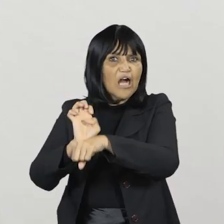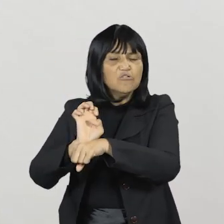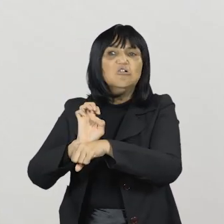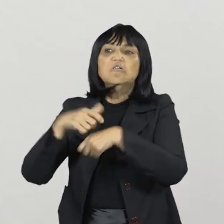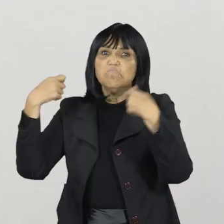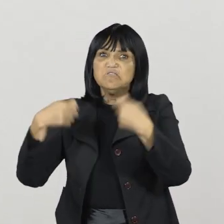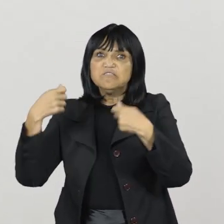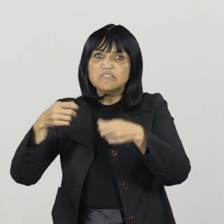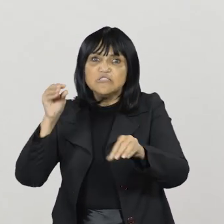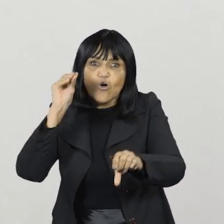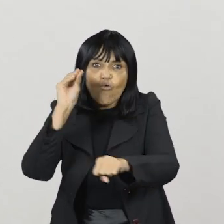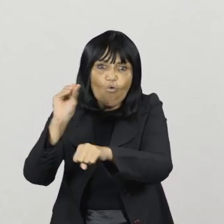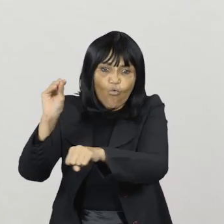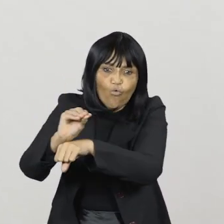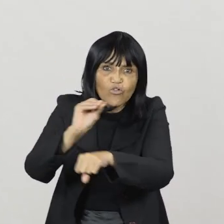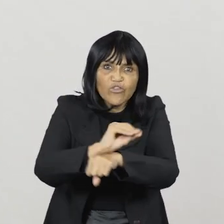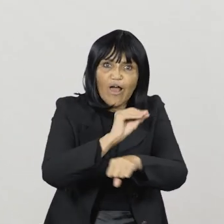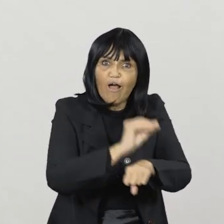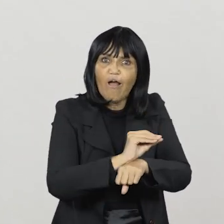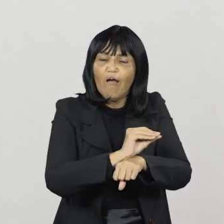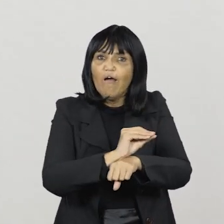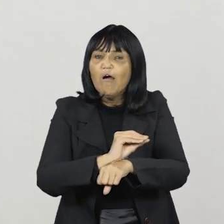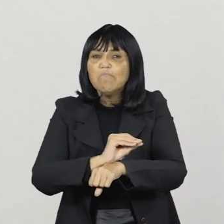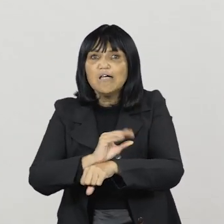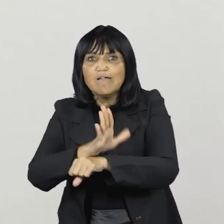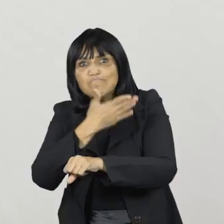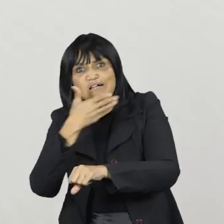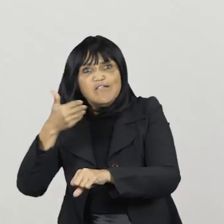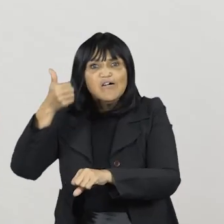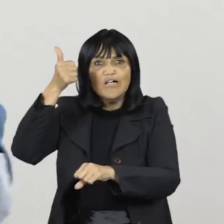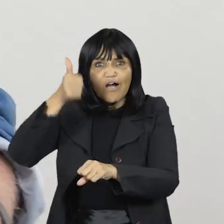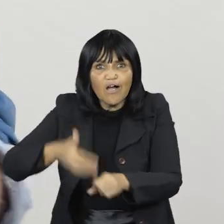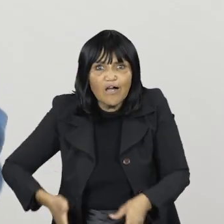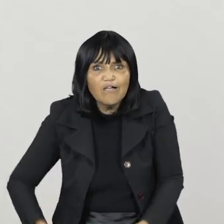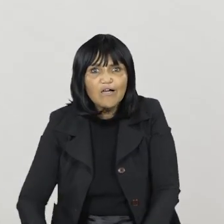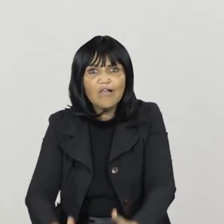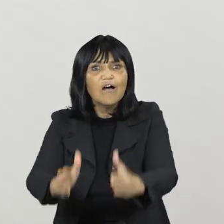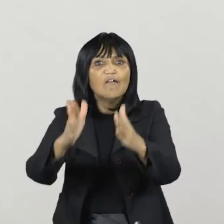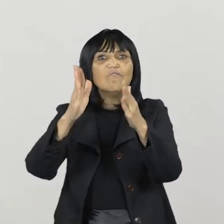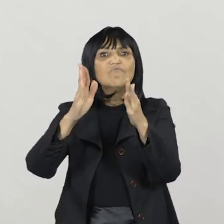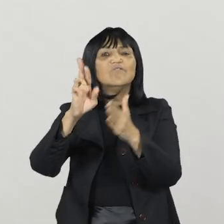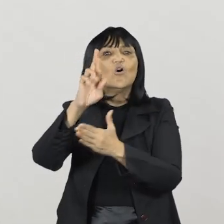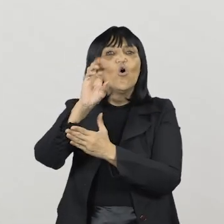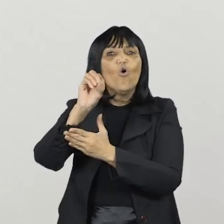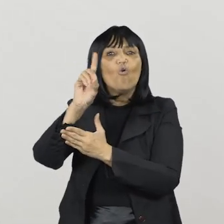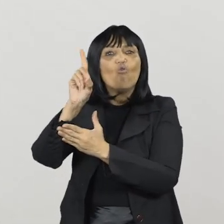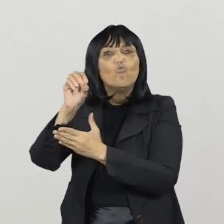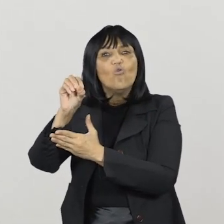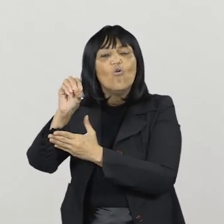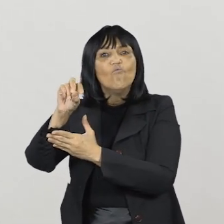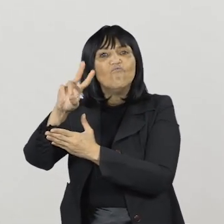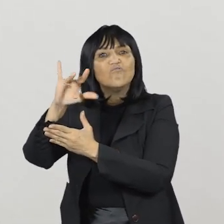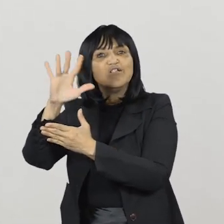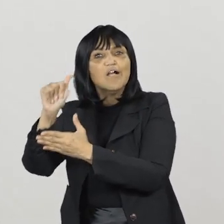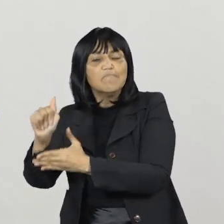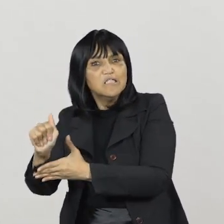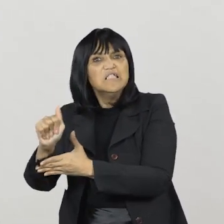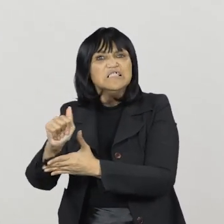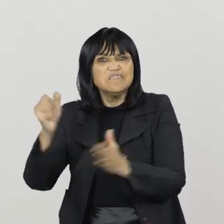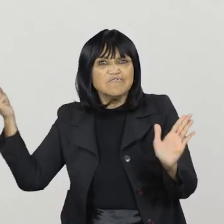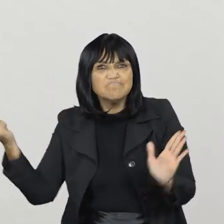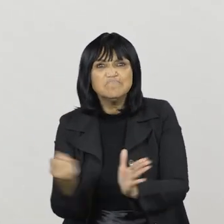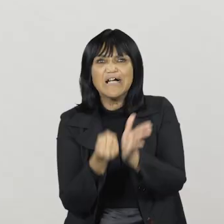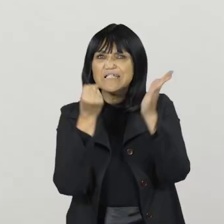além do previsto para recuperar aquela rodovia, para que a gente possa ter condições de trafegabilidade. Então,